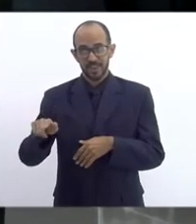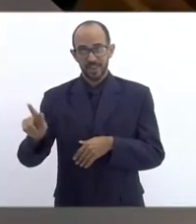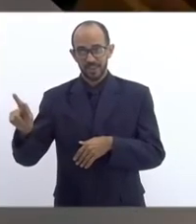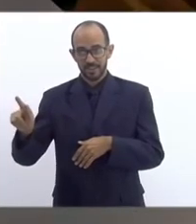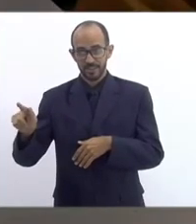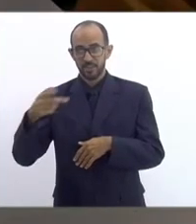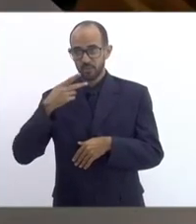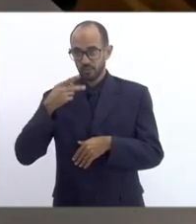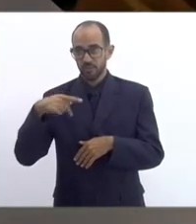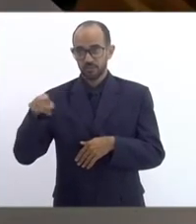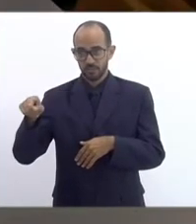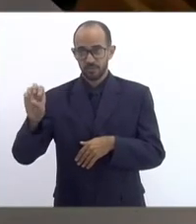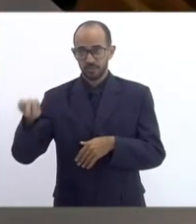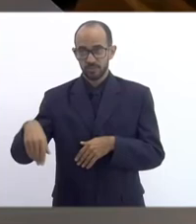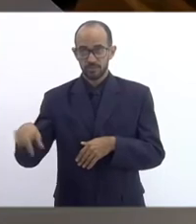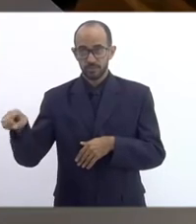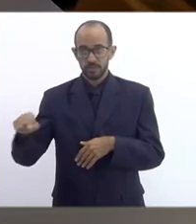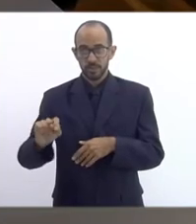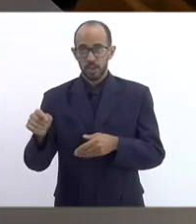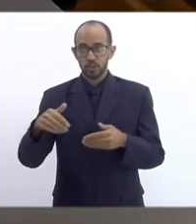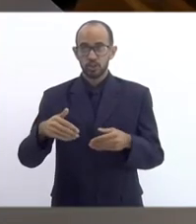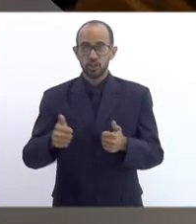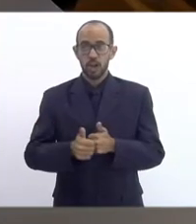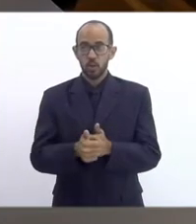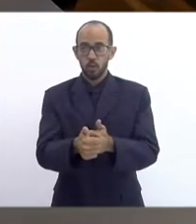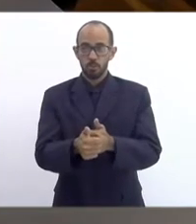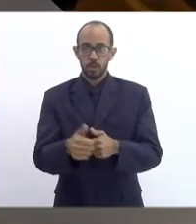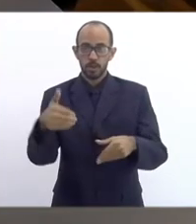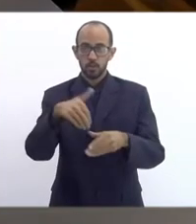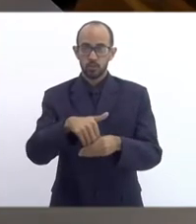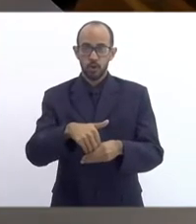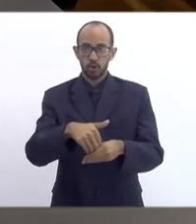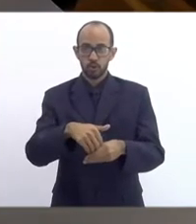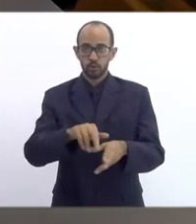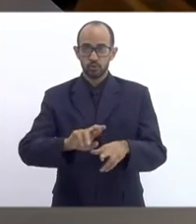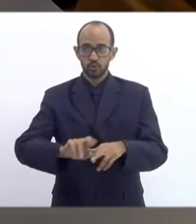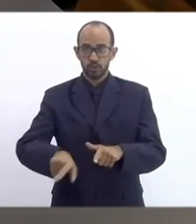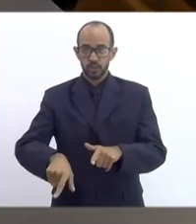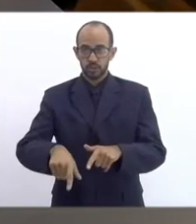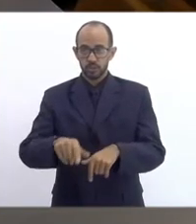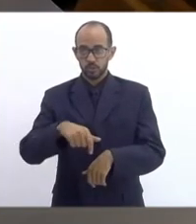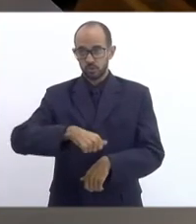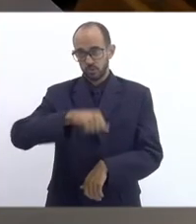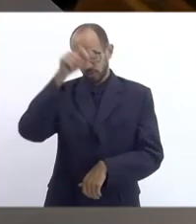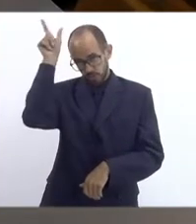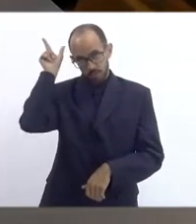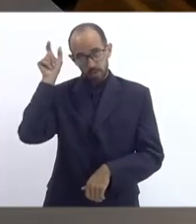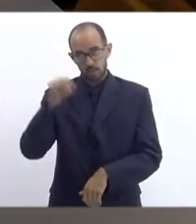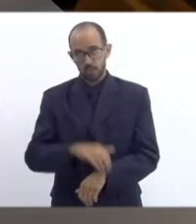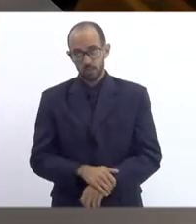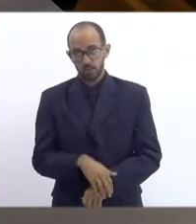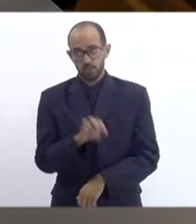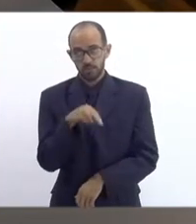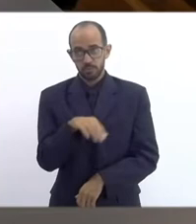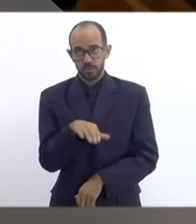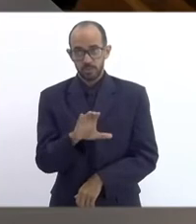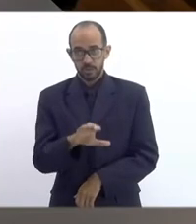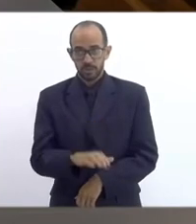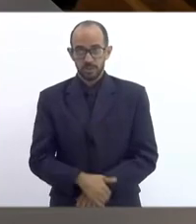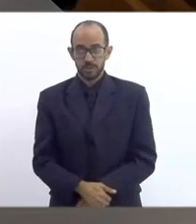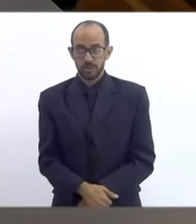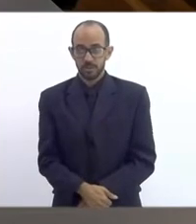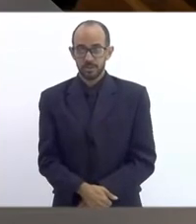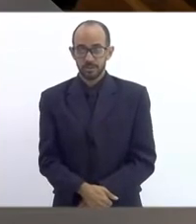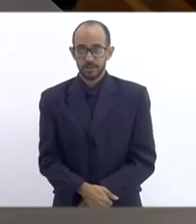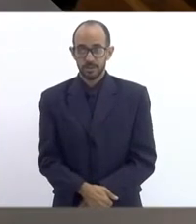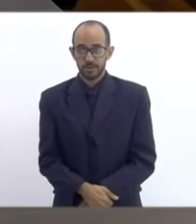divergente, deputado Luiz Paulo. A gente acompanha o voto divergente. Acompanha o voto divergente, deputado Luiz Paulo. O Mink também, o Morim também. E o Rosenberg acabou